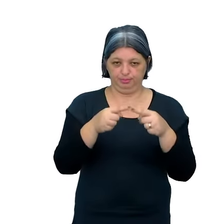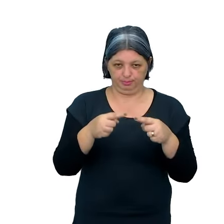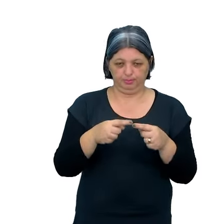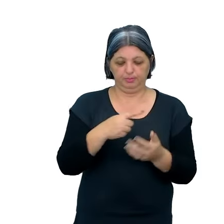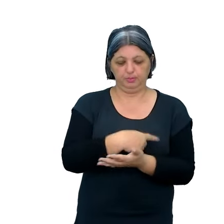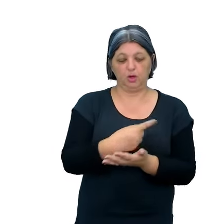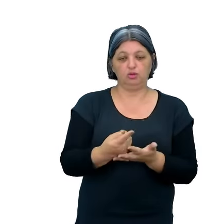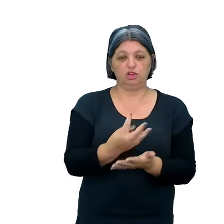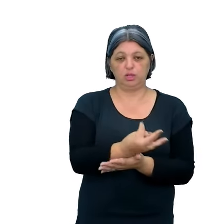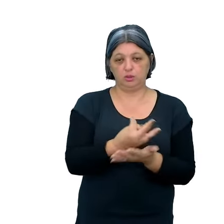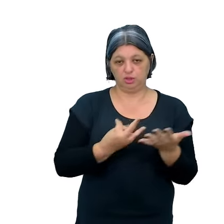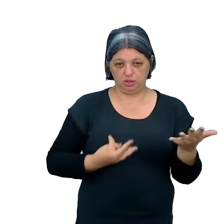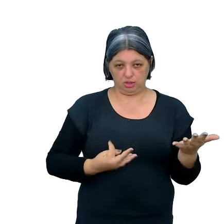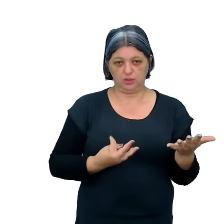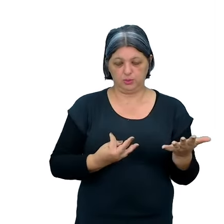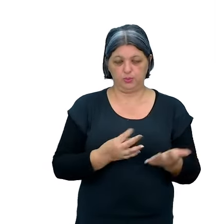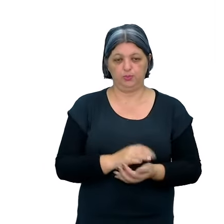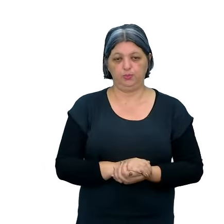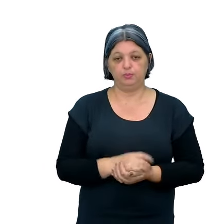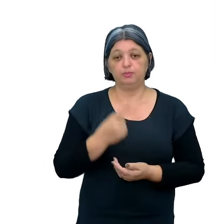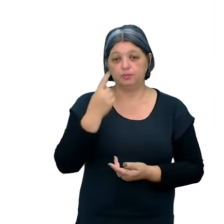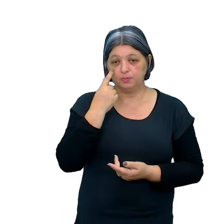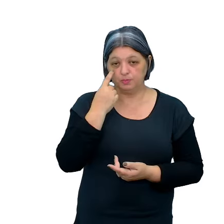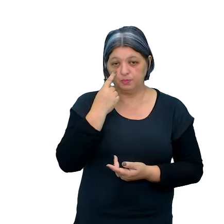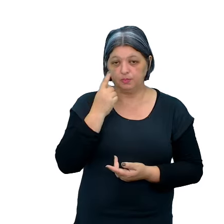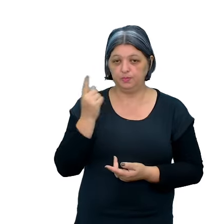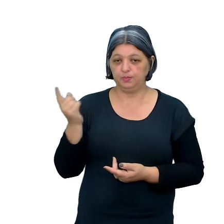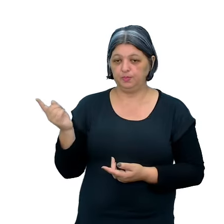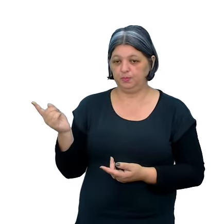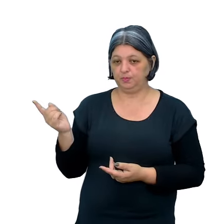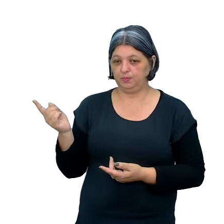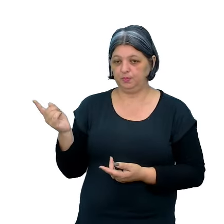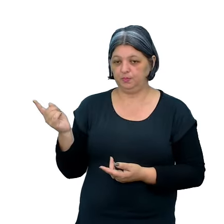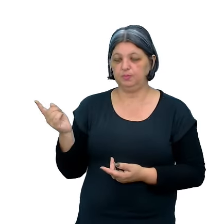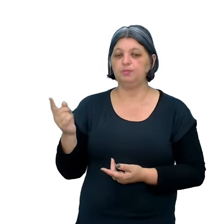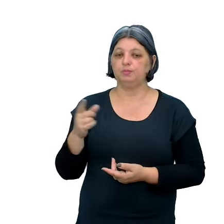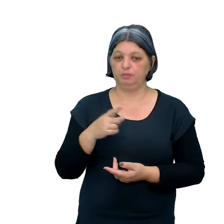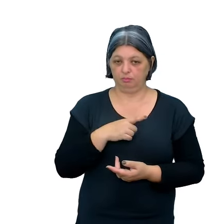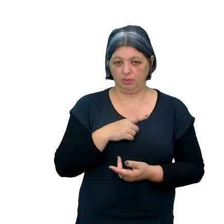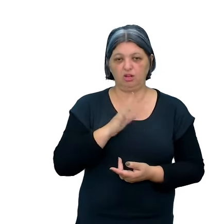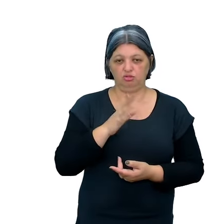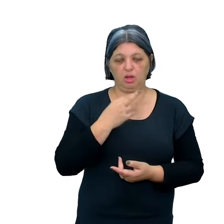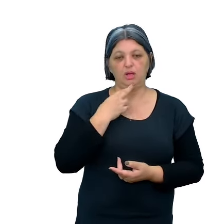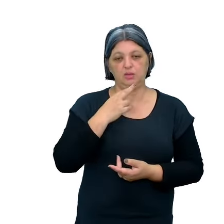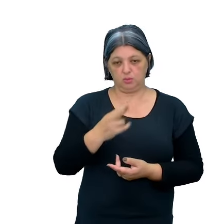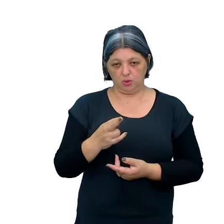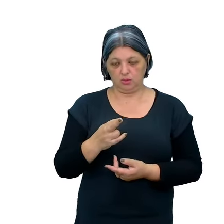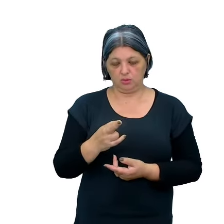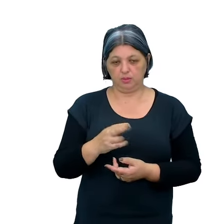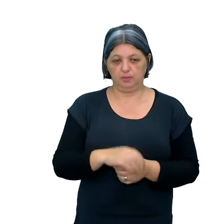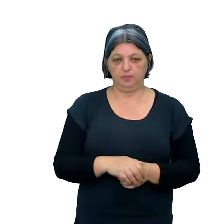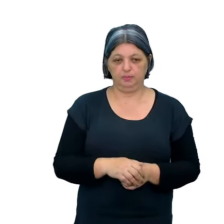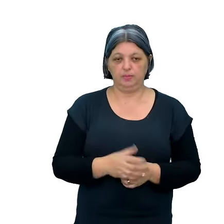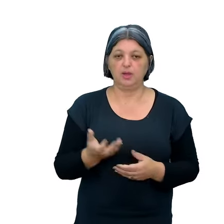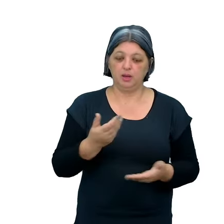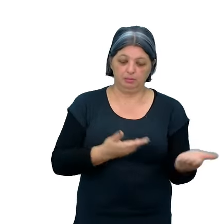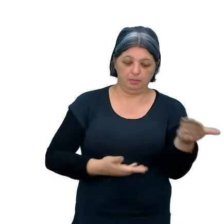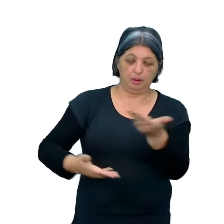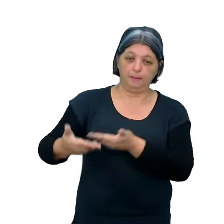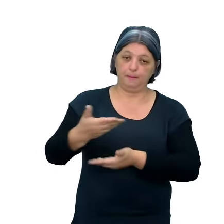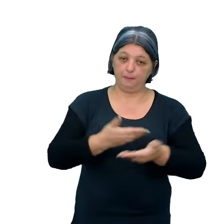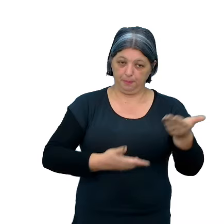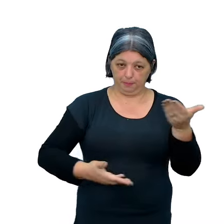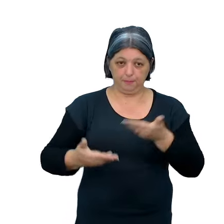gêneros textuais, tá bom? Então, aqui nós já demos a resposta, gostaríamos de que tivesse uma interação,